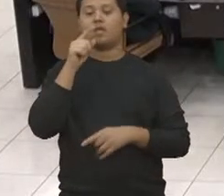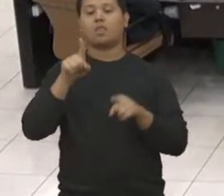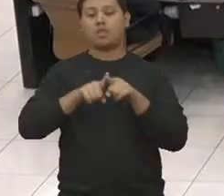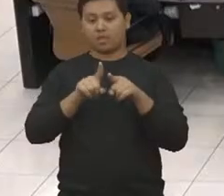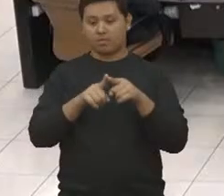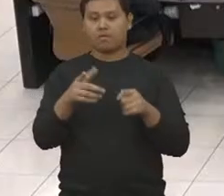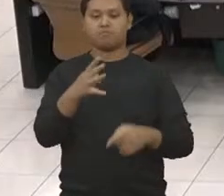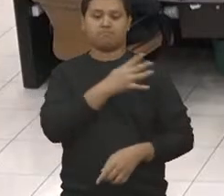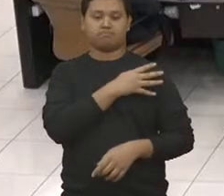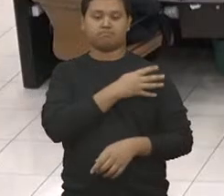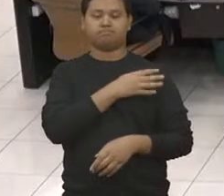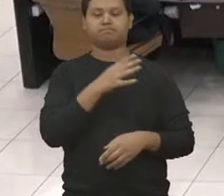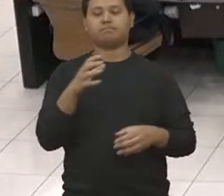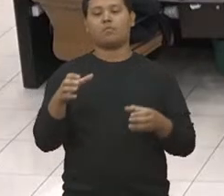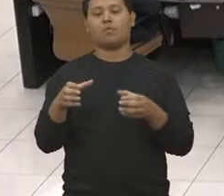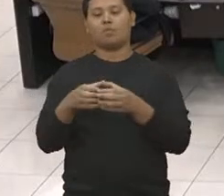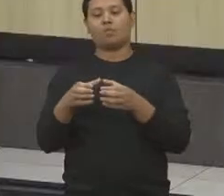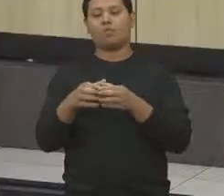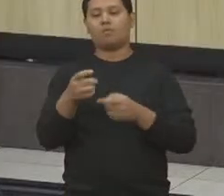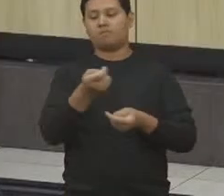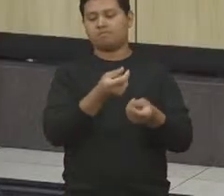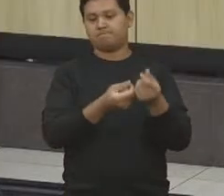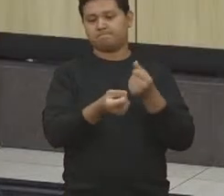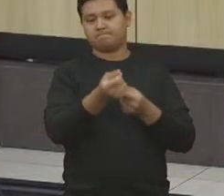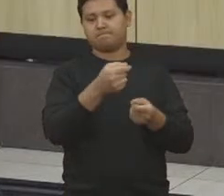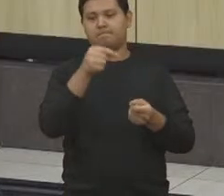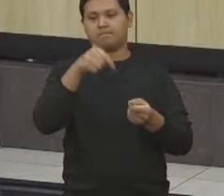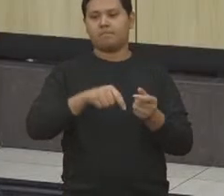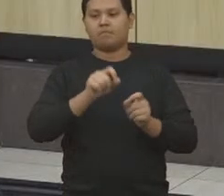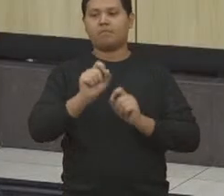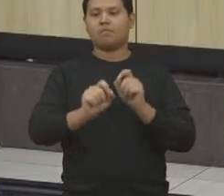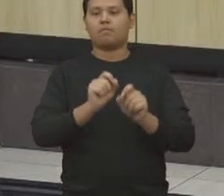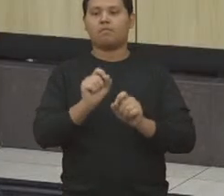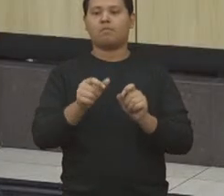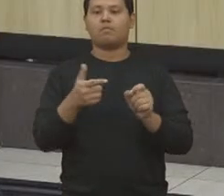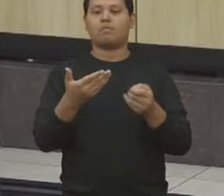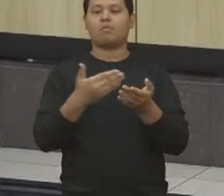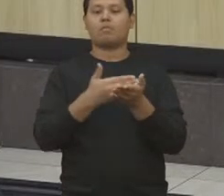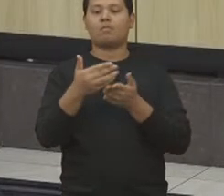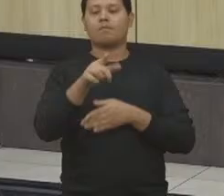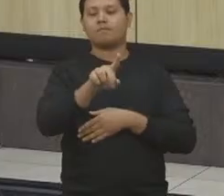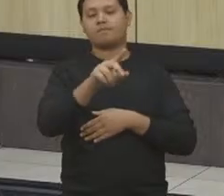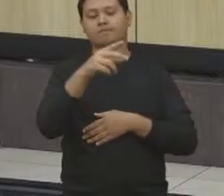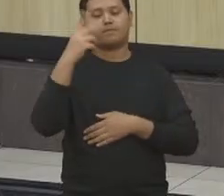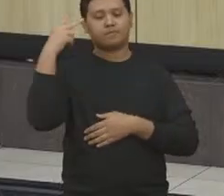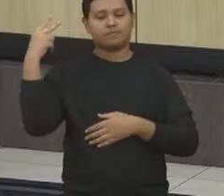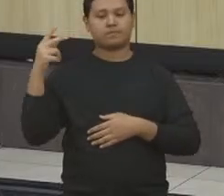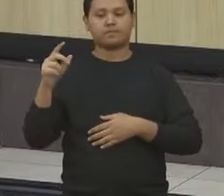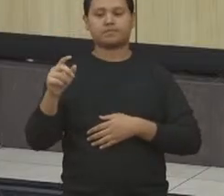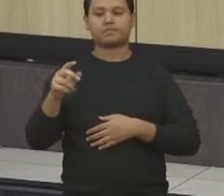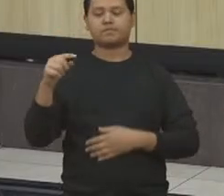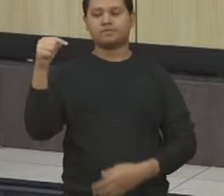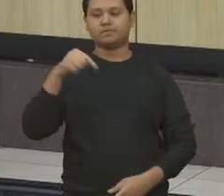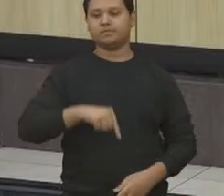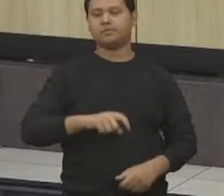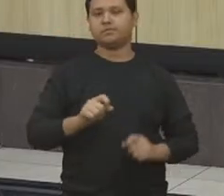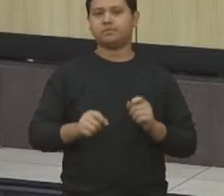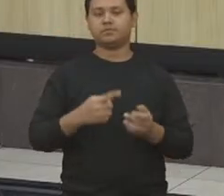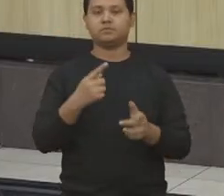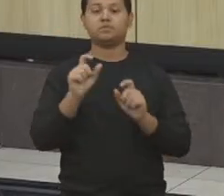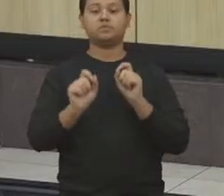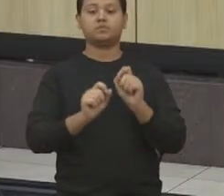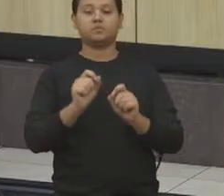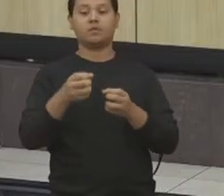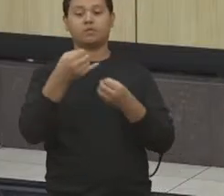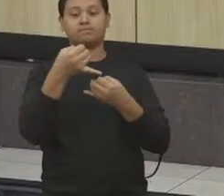de Finanças e Orçamento dessa casa. E, neste momento, eu abro a palavra aos vereadores presentes